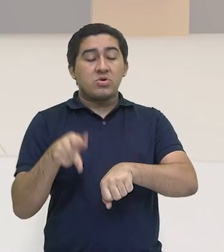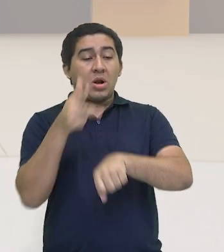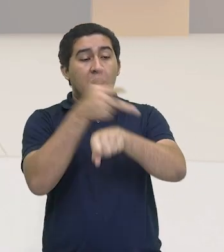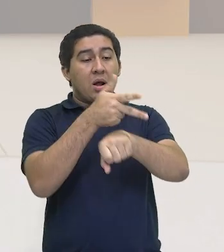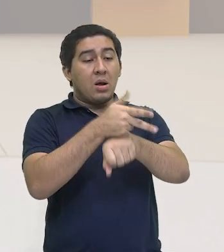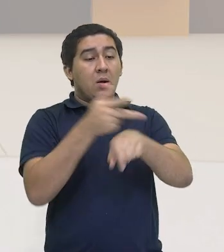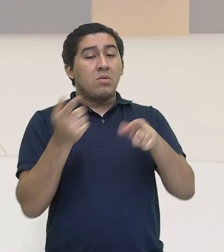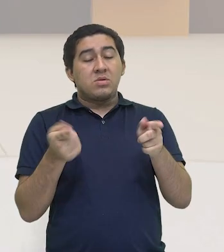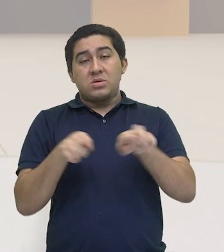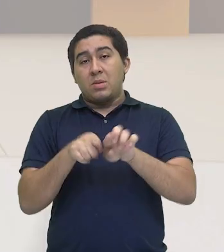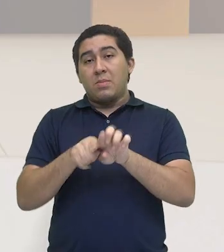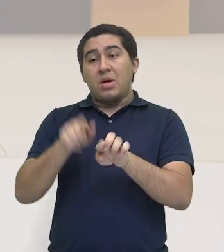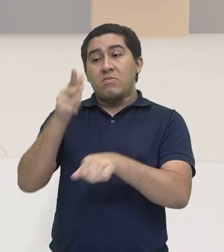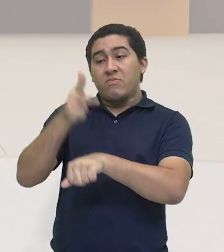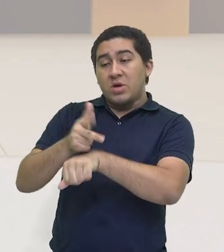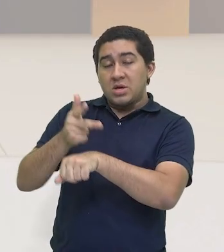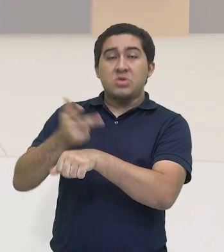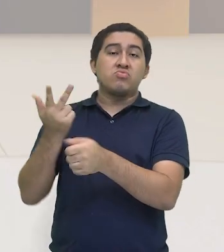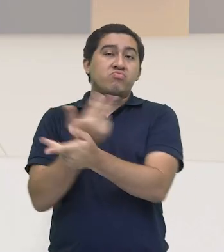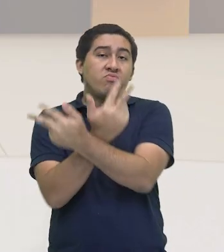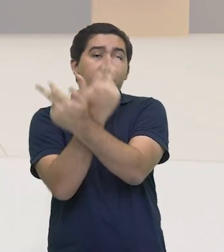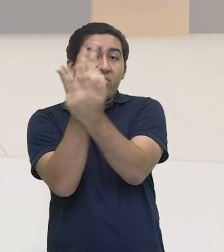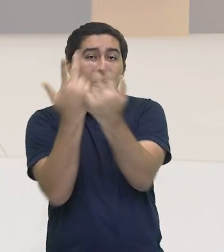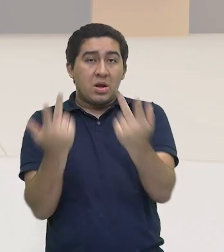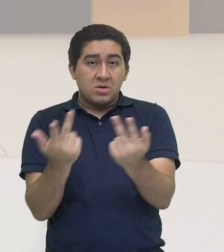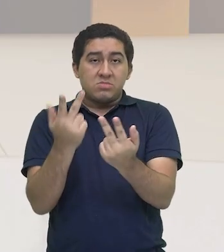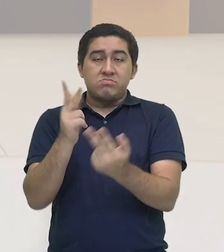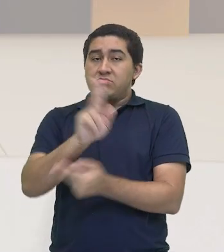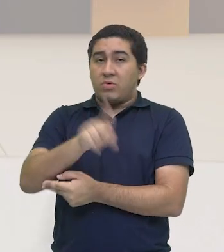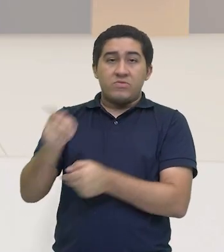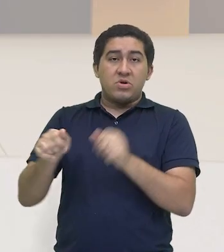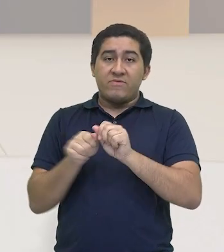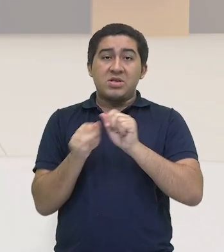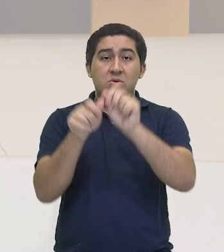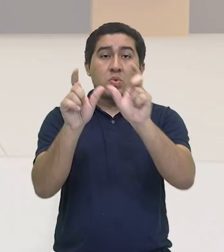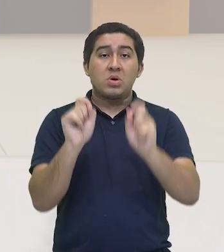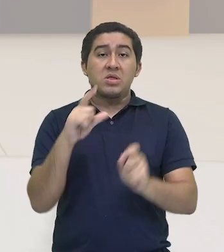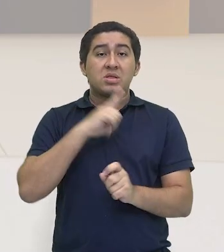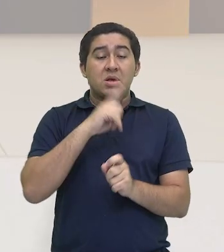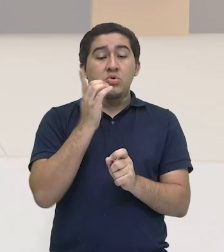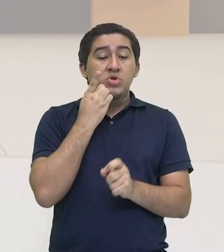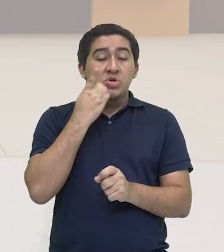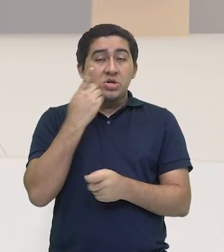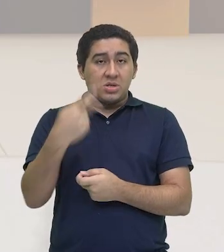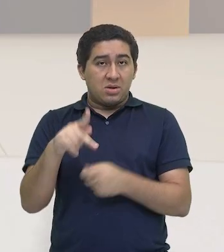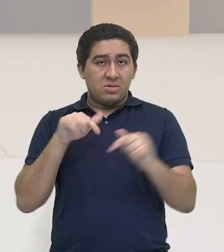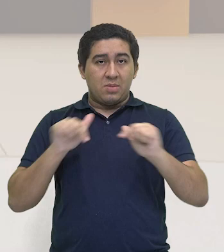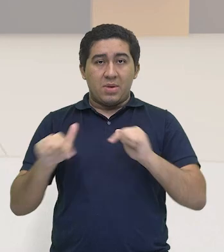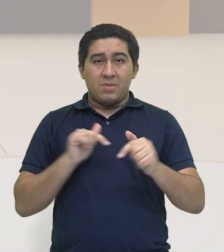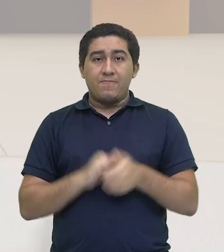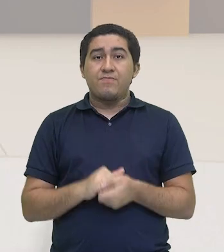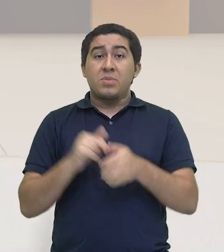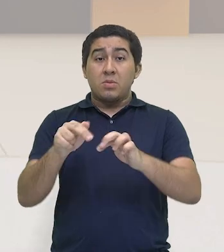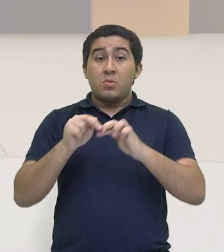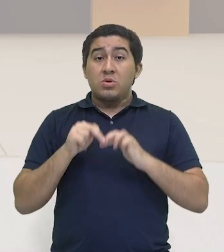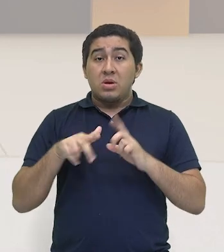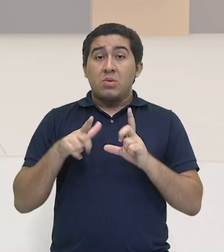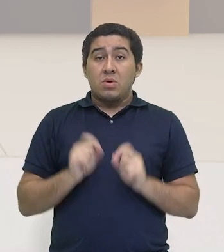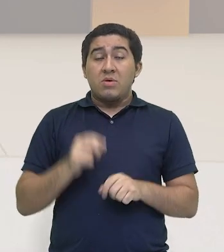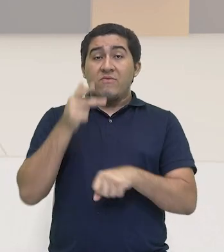fazendo planejamento, filma a professora, enfim, fazendo o que existe dentro daquela rotina de trabalho, tá bom? Por isso que são